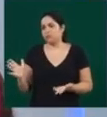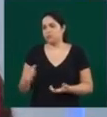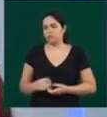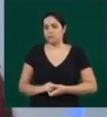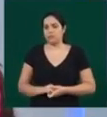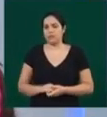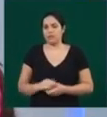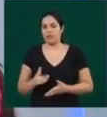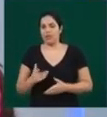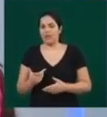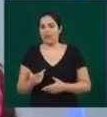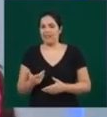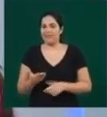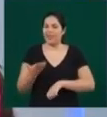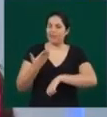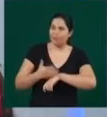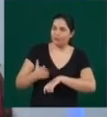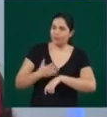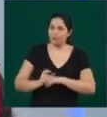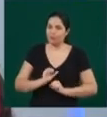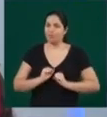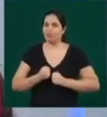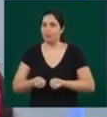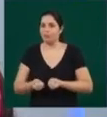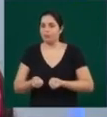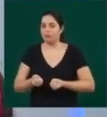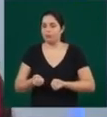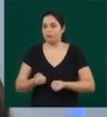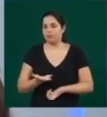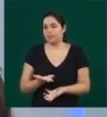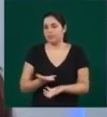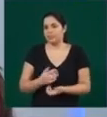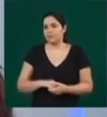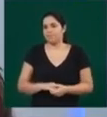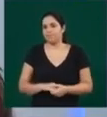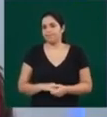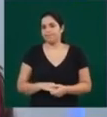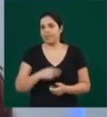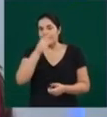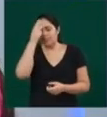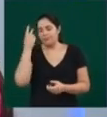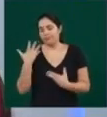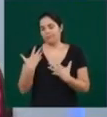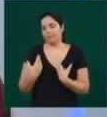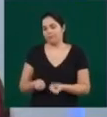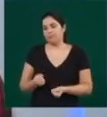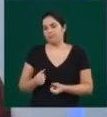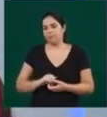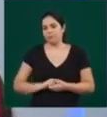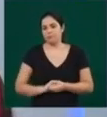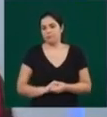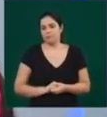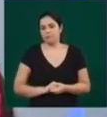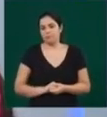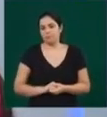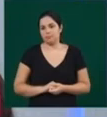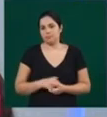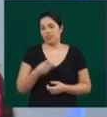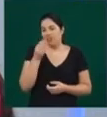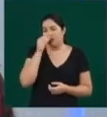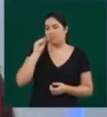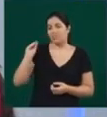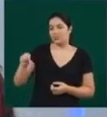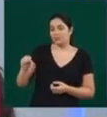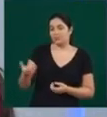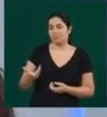Então, ele está lá treinando, ele está se dedicando. Então, por isso, muitas das vezes, a pessoa se submete a situações